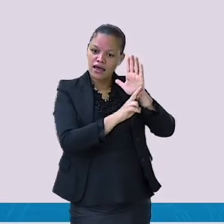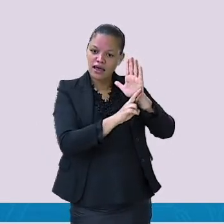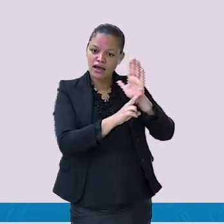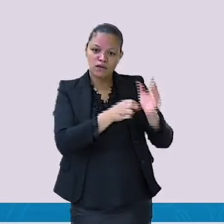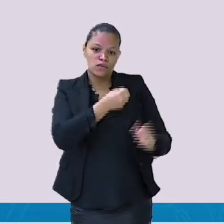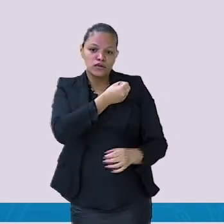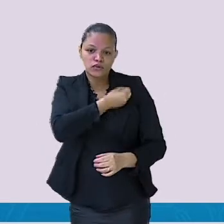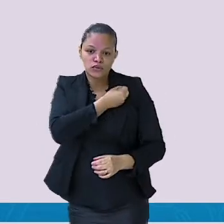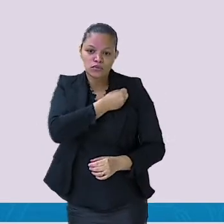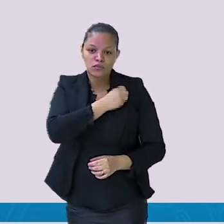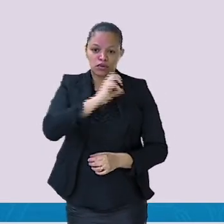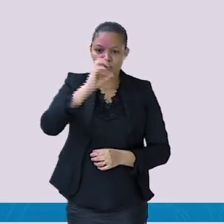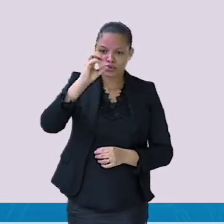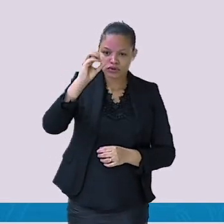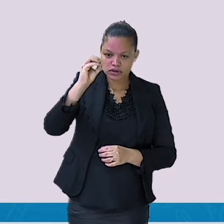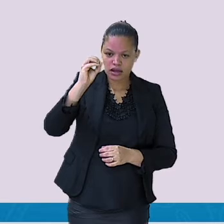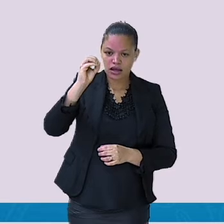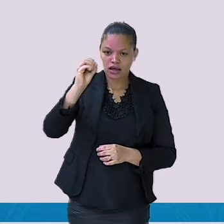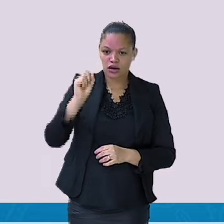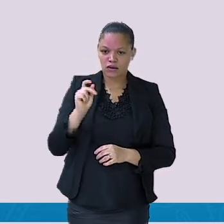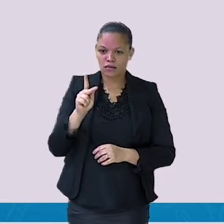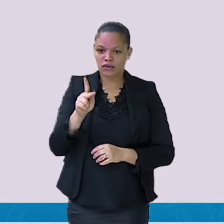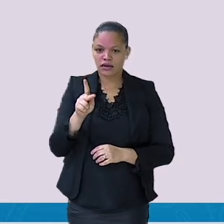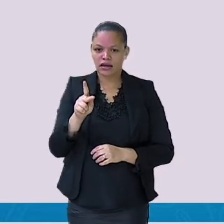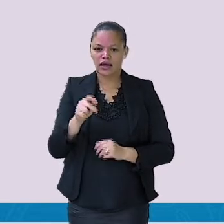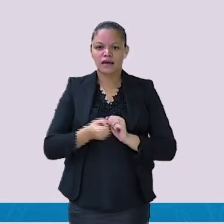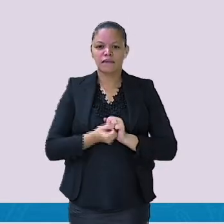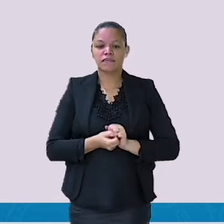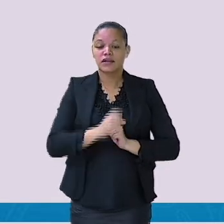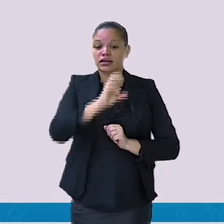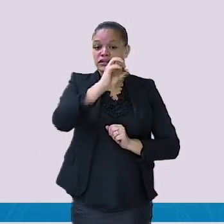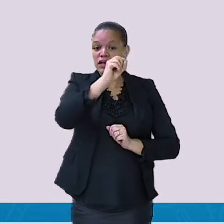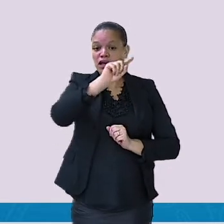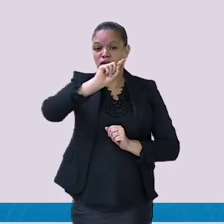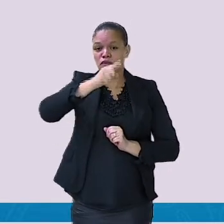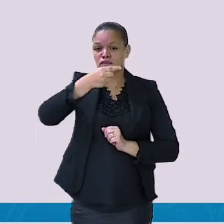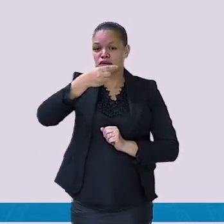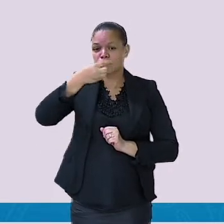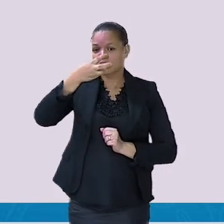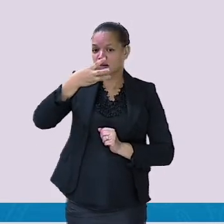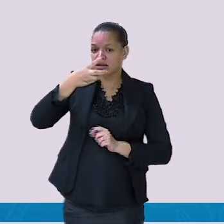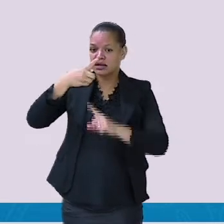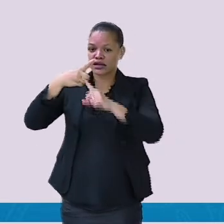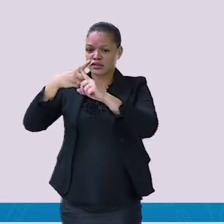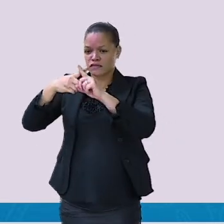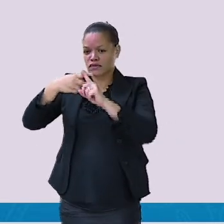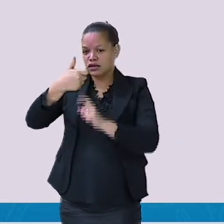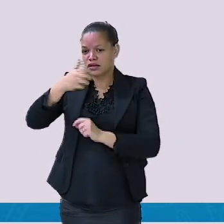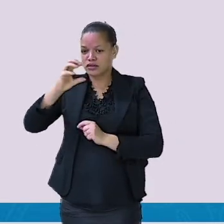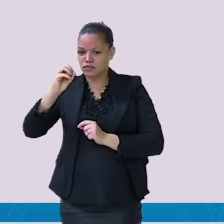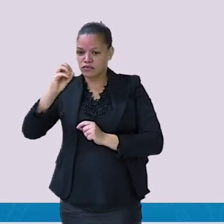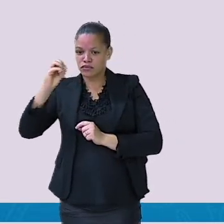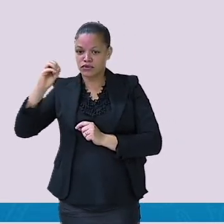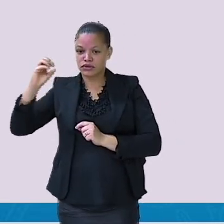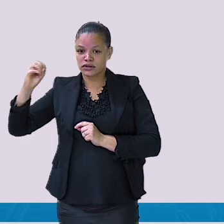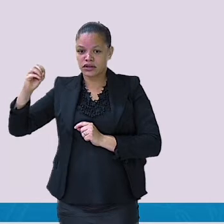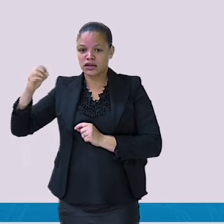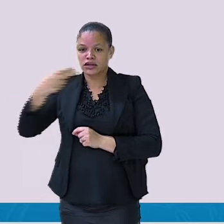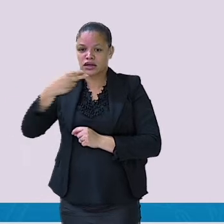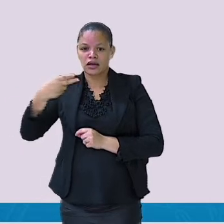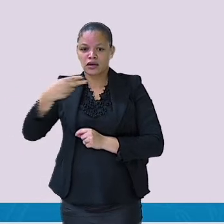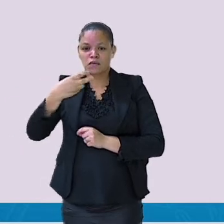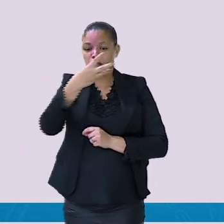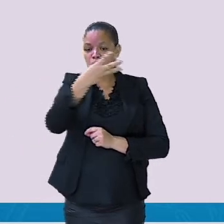vezes 1000 é igual a 300 ml. Só acrescentei a quantidades ali, tá vendo? De zeros.